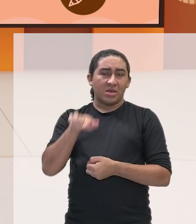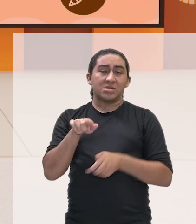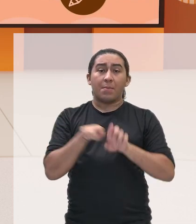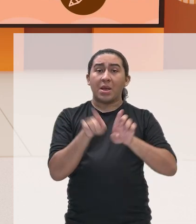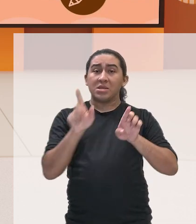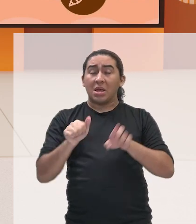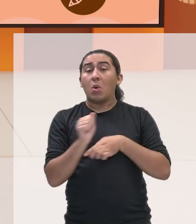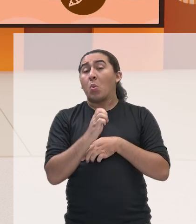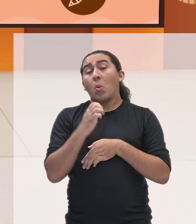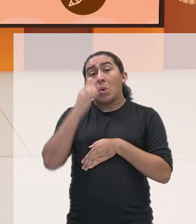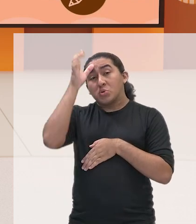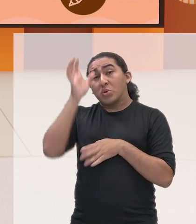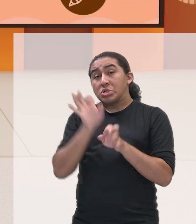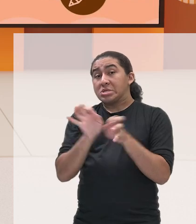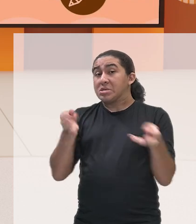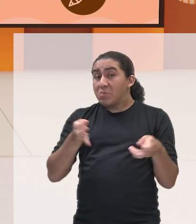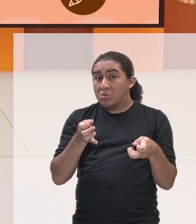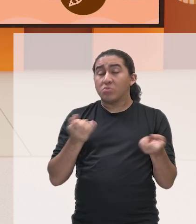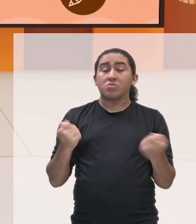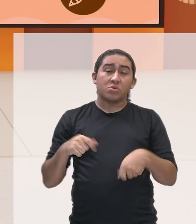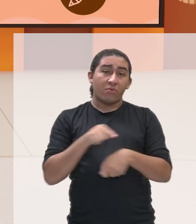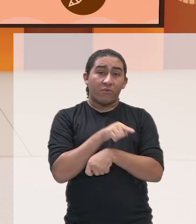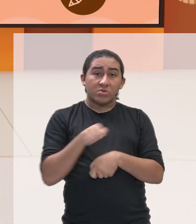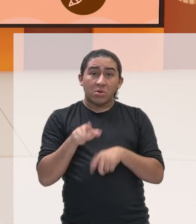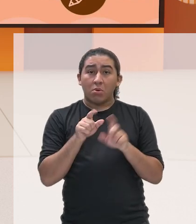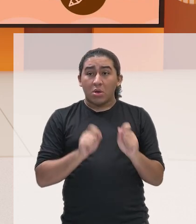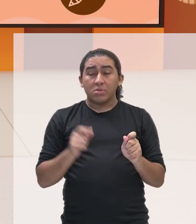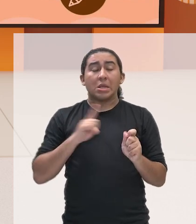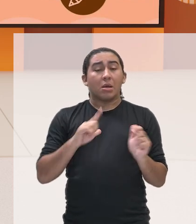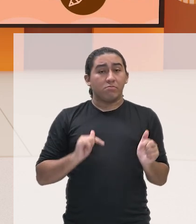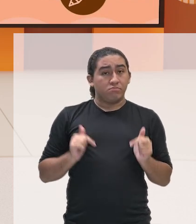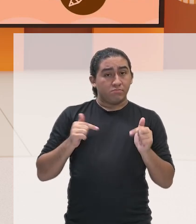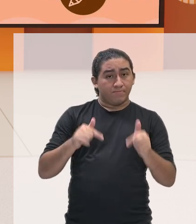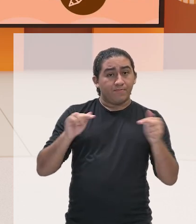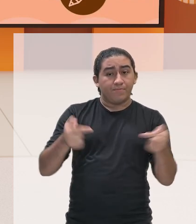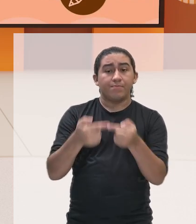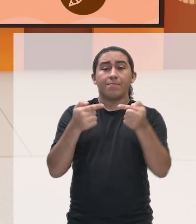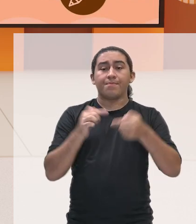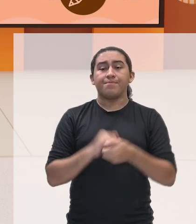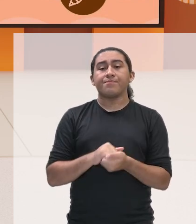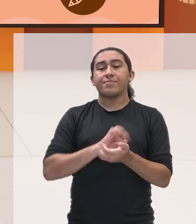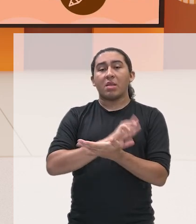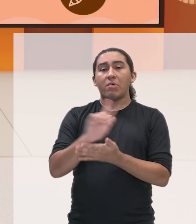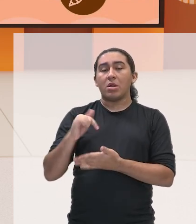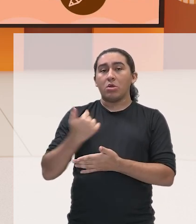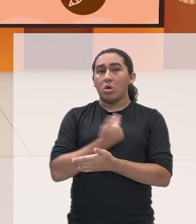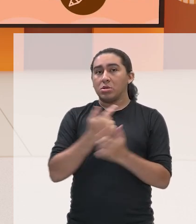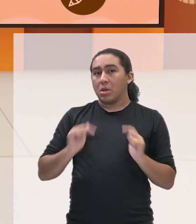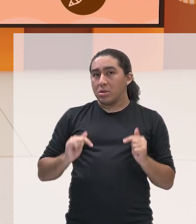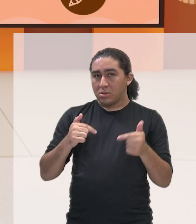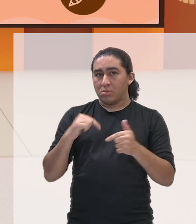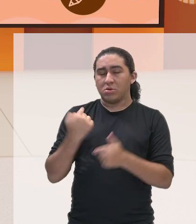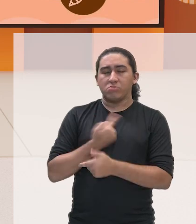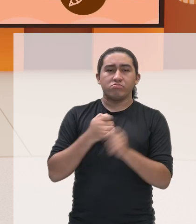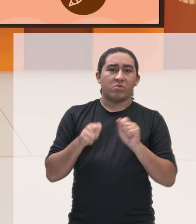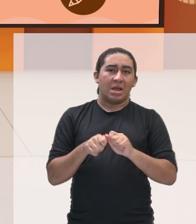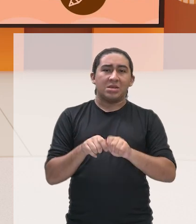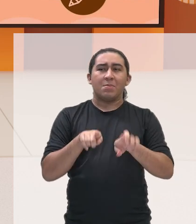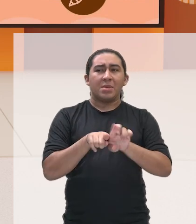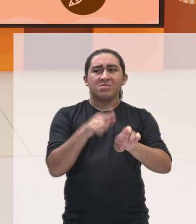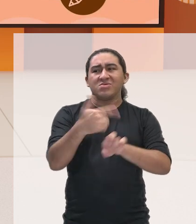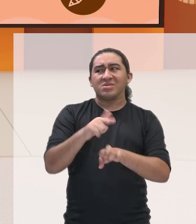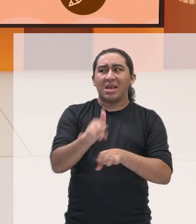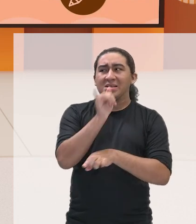do senso comum, né, que vai permitir com que a gente faça isso. Então, muitas coisas que nós fazemos no dia a dia, a gente faz sem ficar,